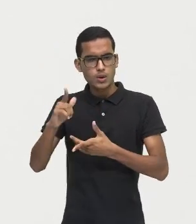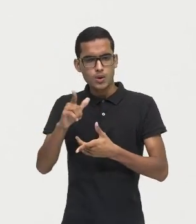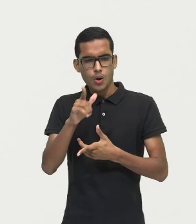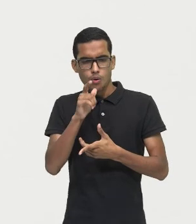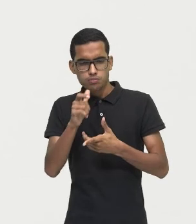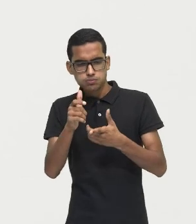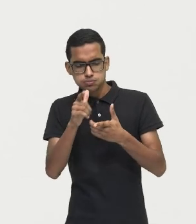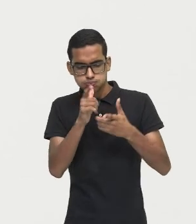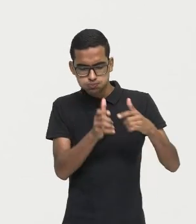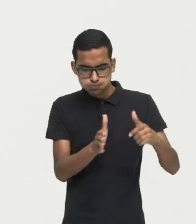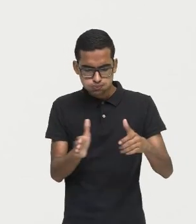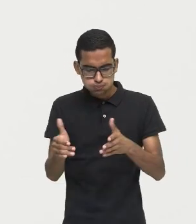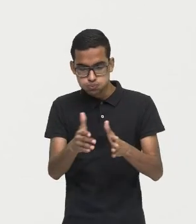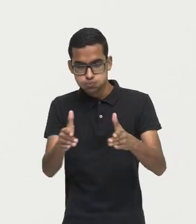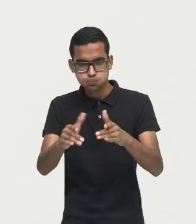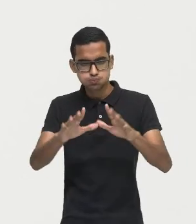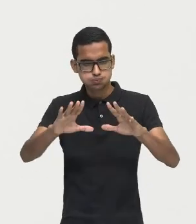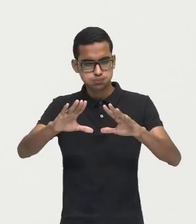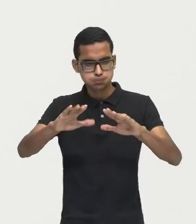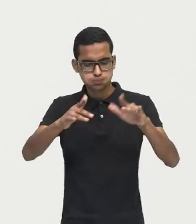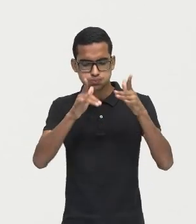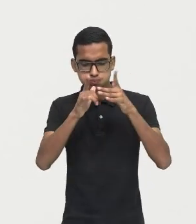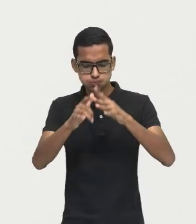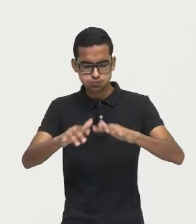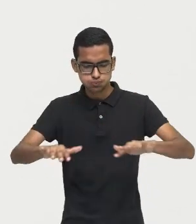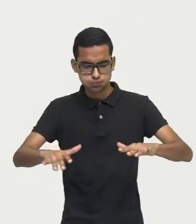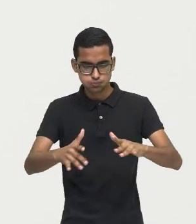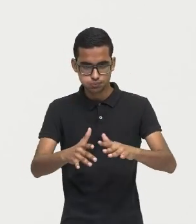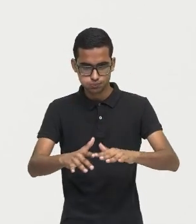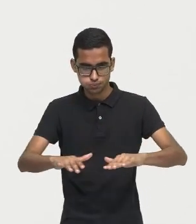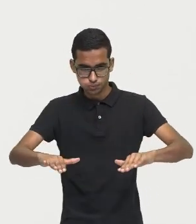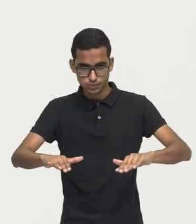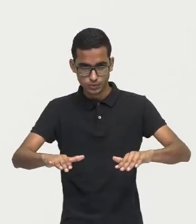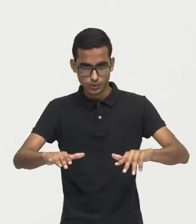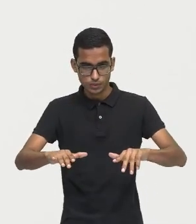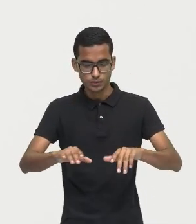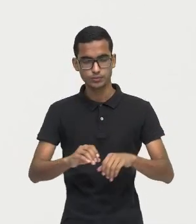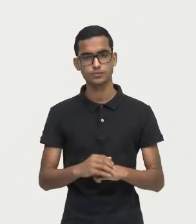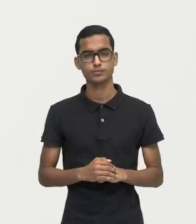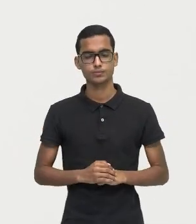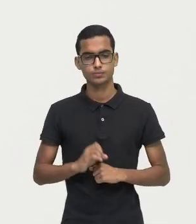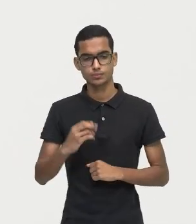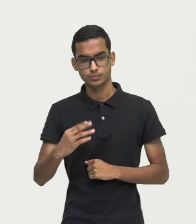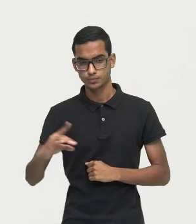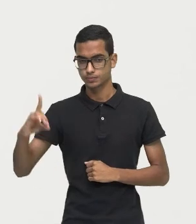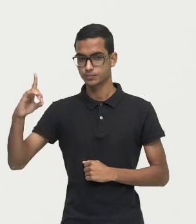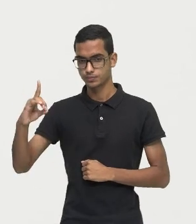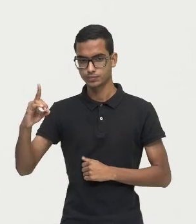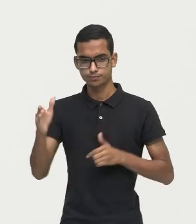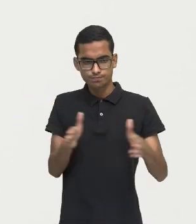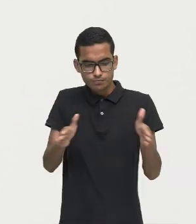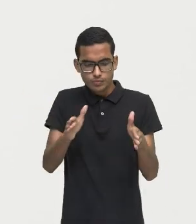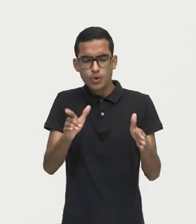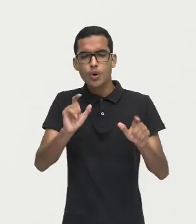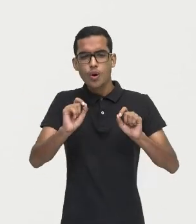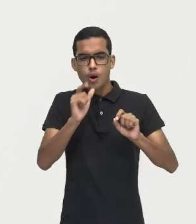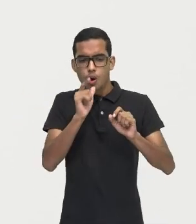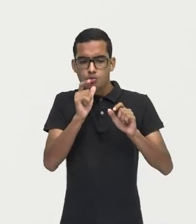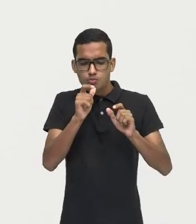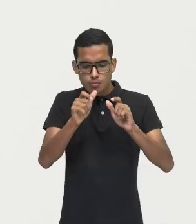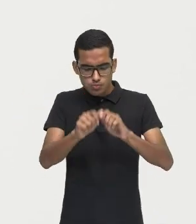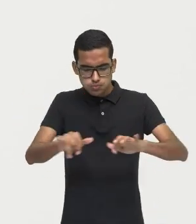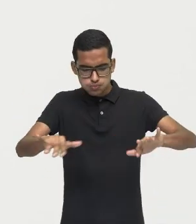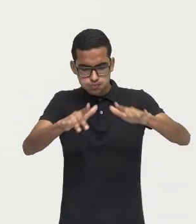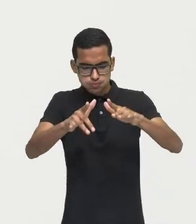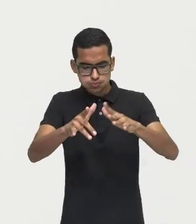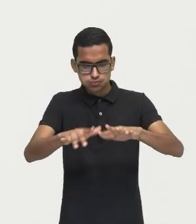leitos fluviais. Ou seria a letra D, o período de vazante associado à estiagem, em que